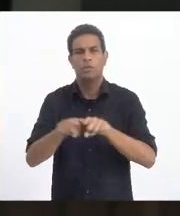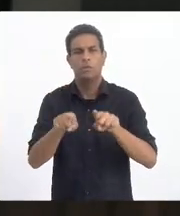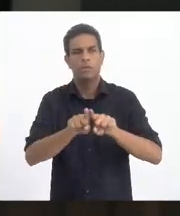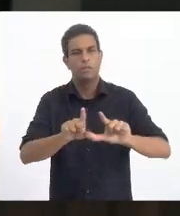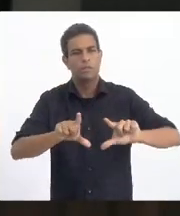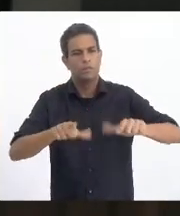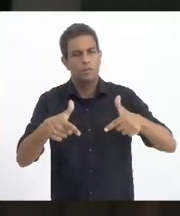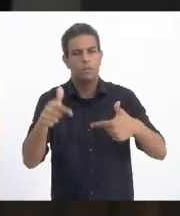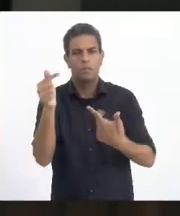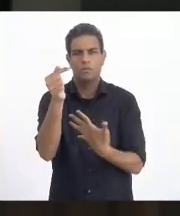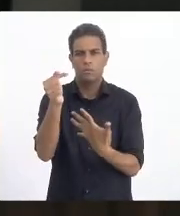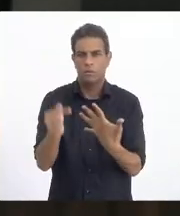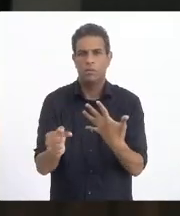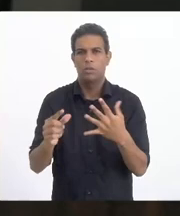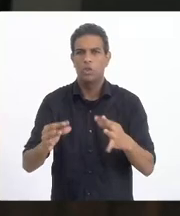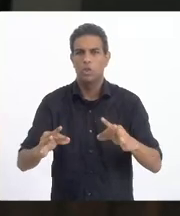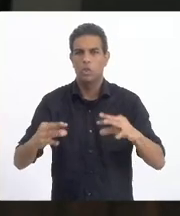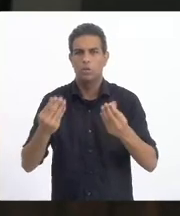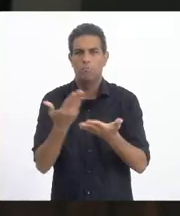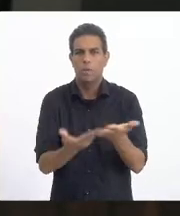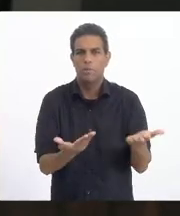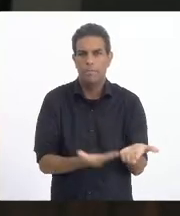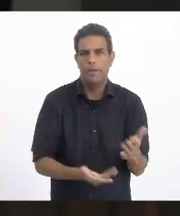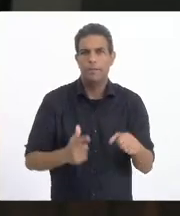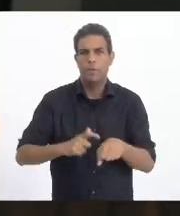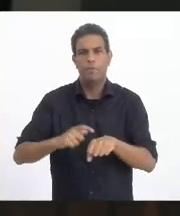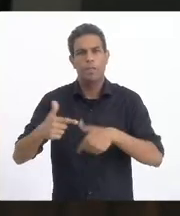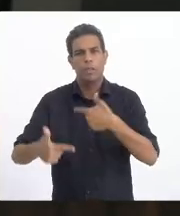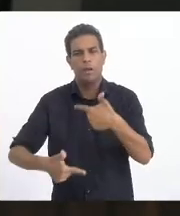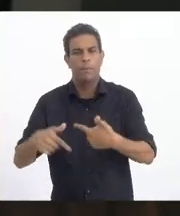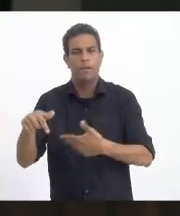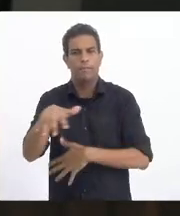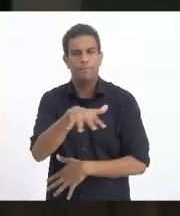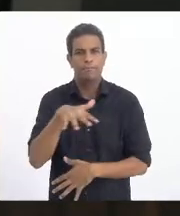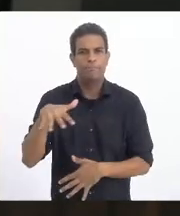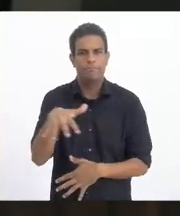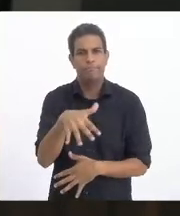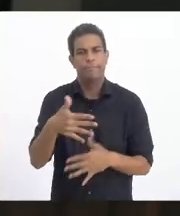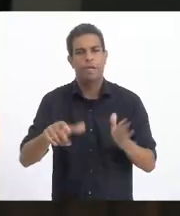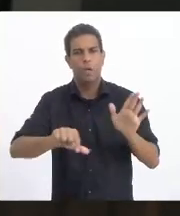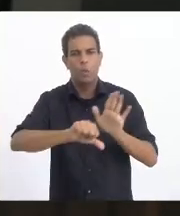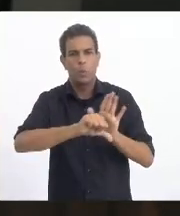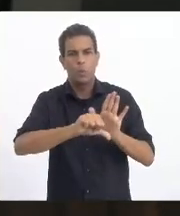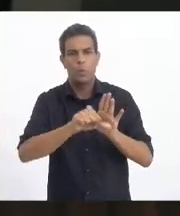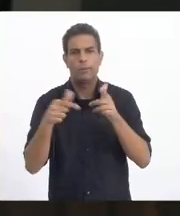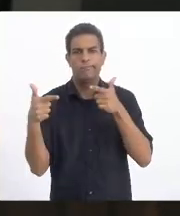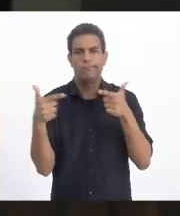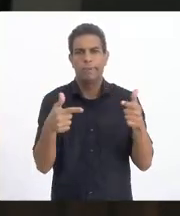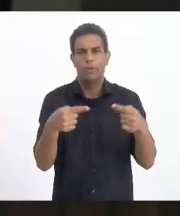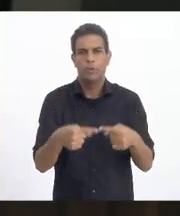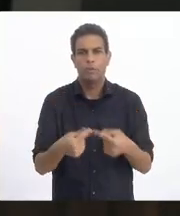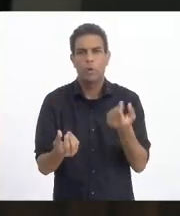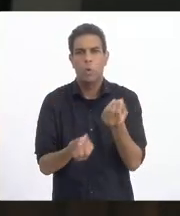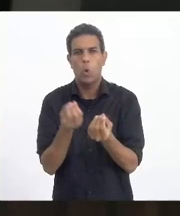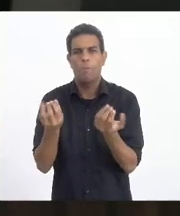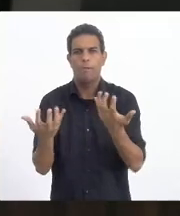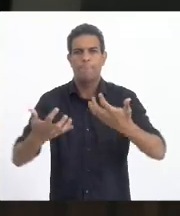todos os outros que tombaram, perderam sua vida combatendo o narcoterrorismo e